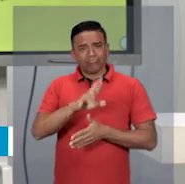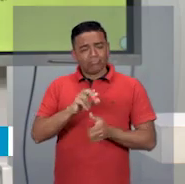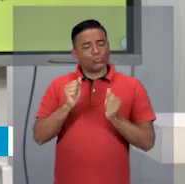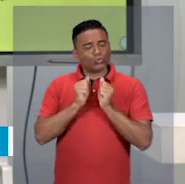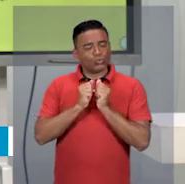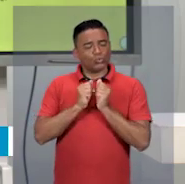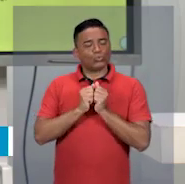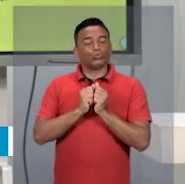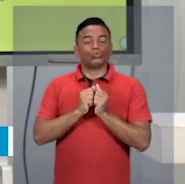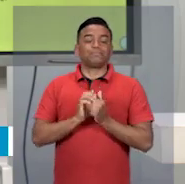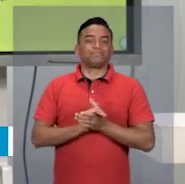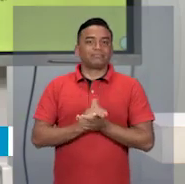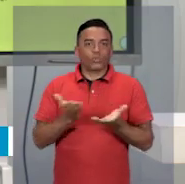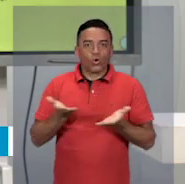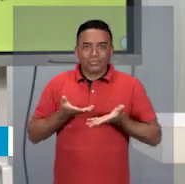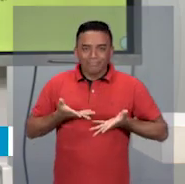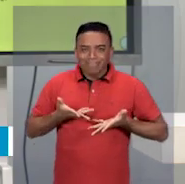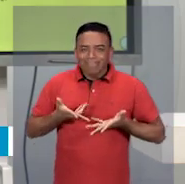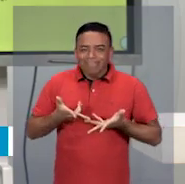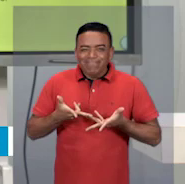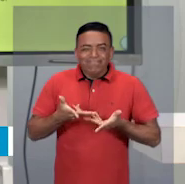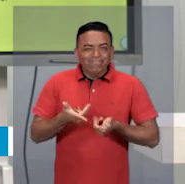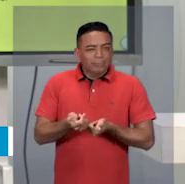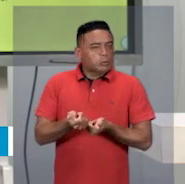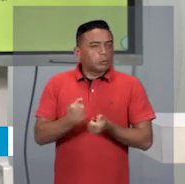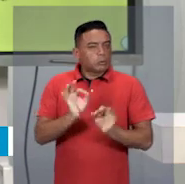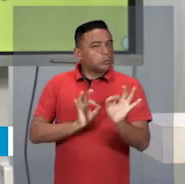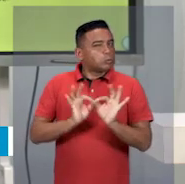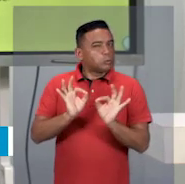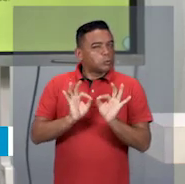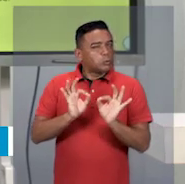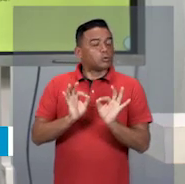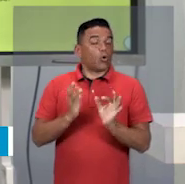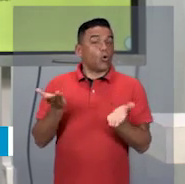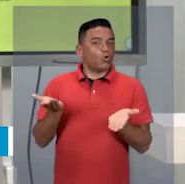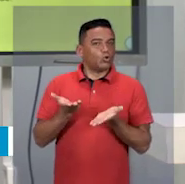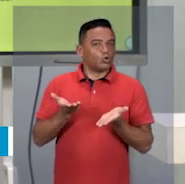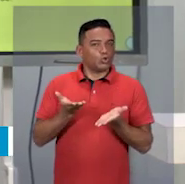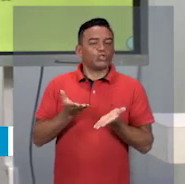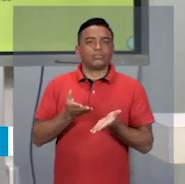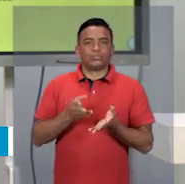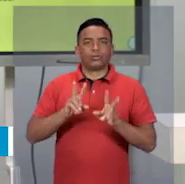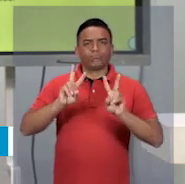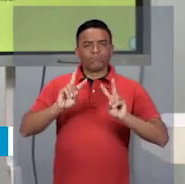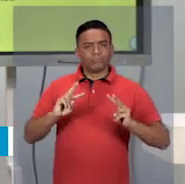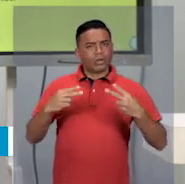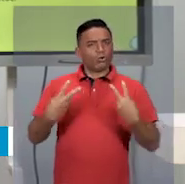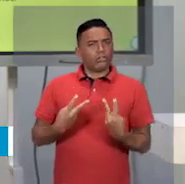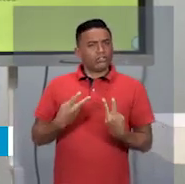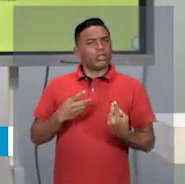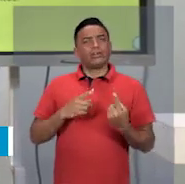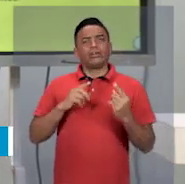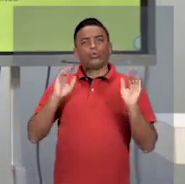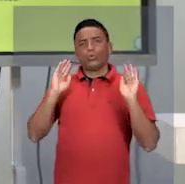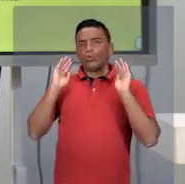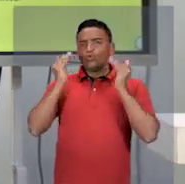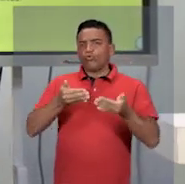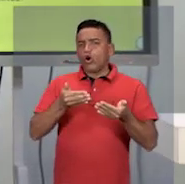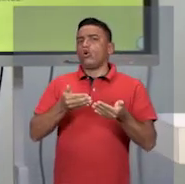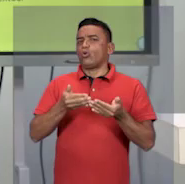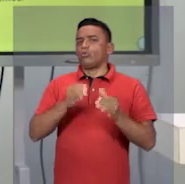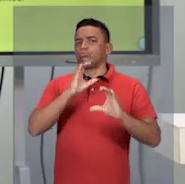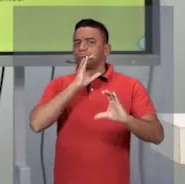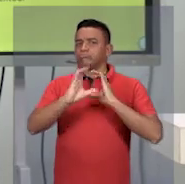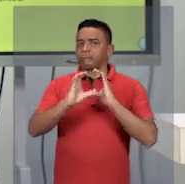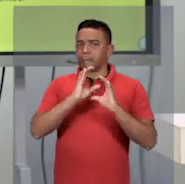As habilidades que a gente vai usar hoje, que nós vamos ativar, serão reconhecer o objetivo comunicativo,